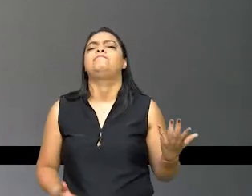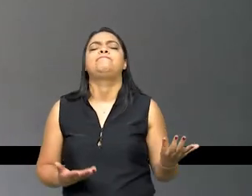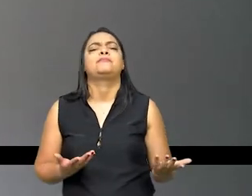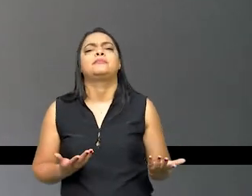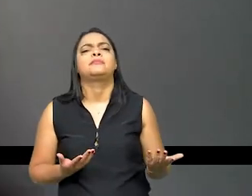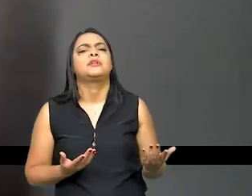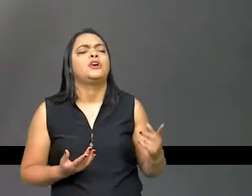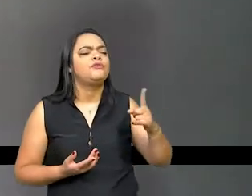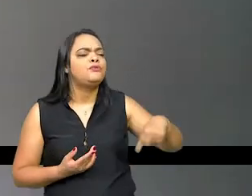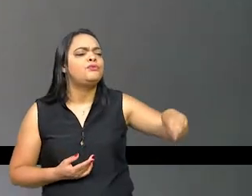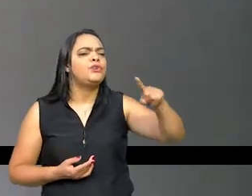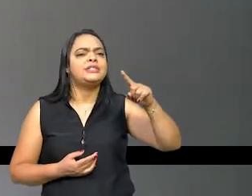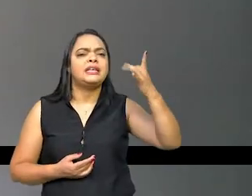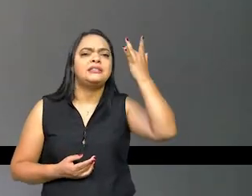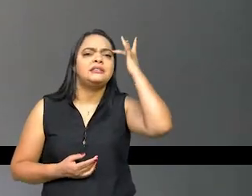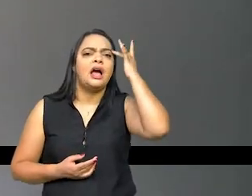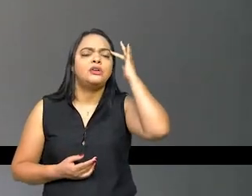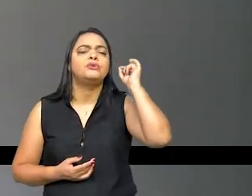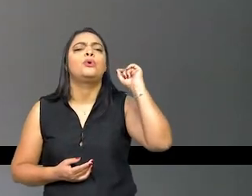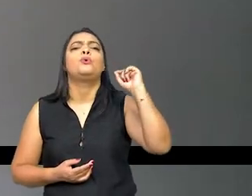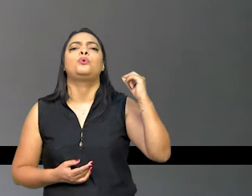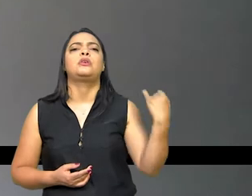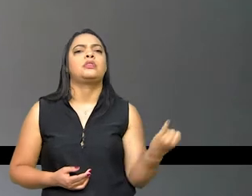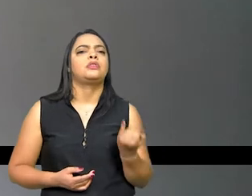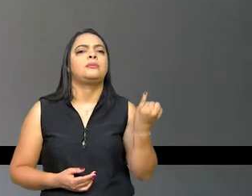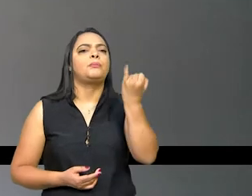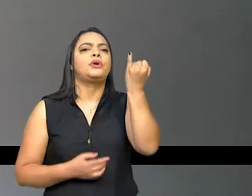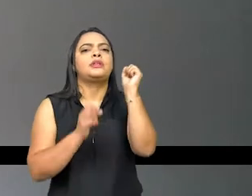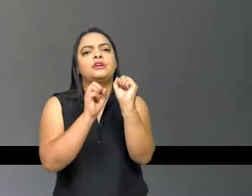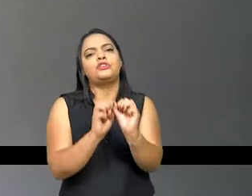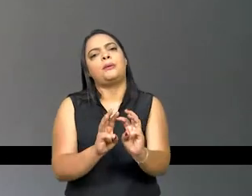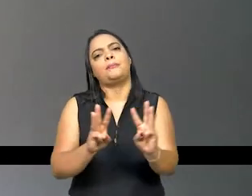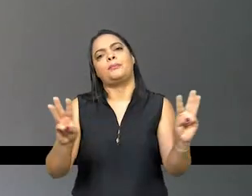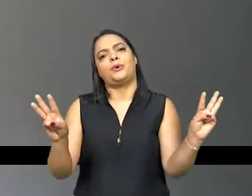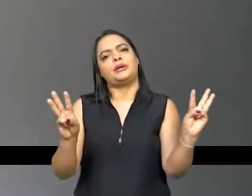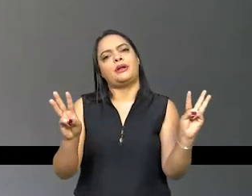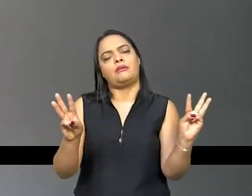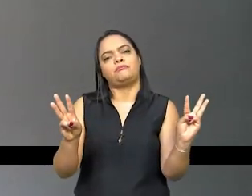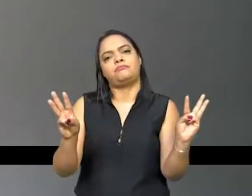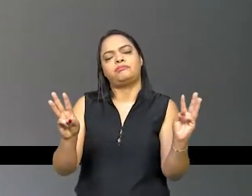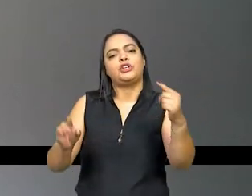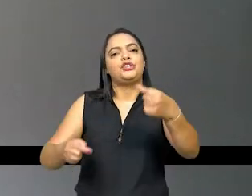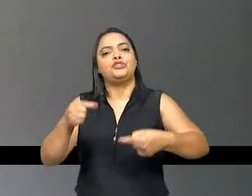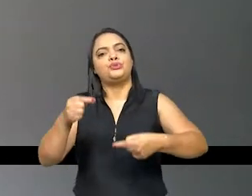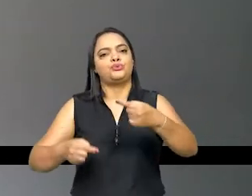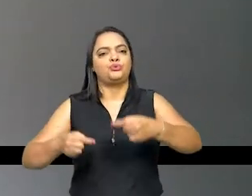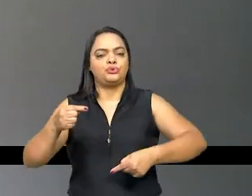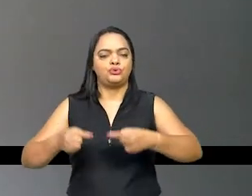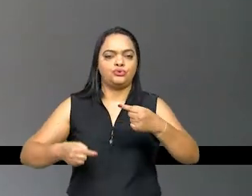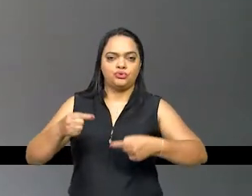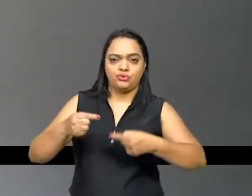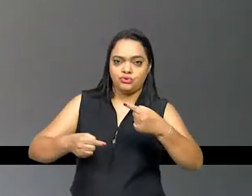O que vocês entendem que seria fundamental ao portal trabalhar